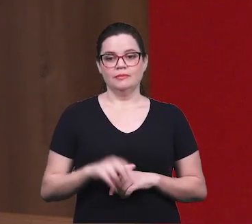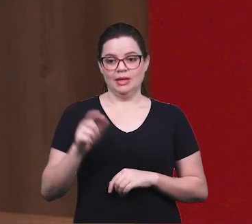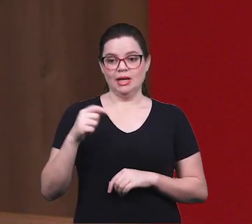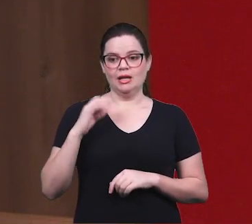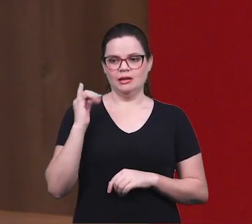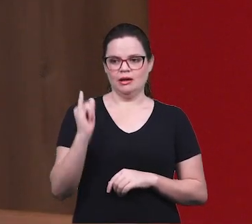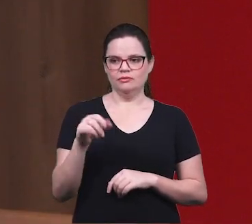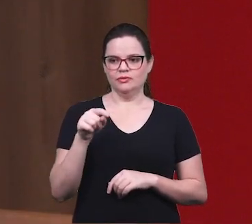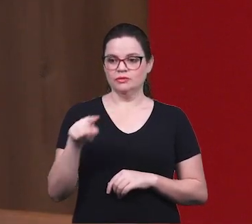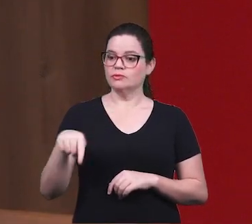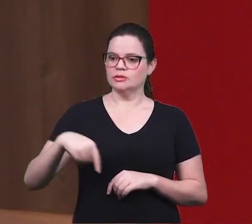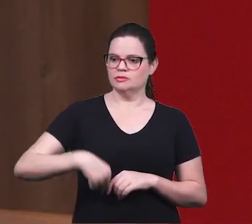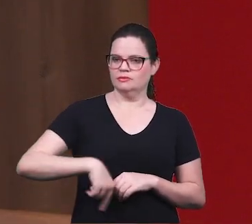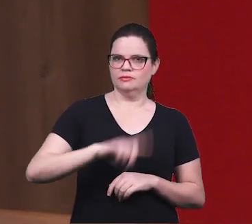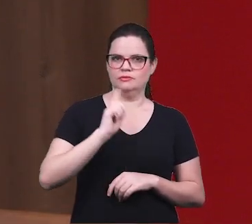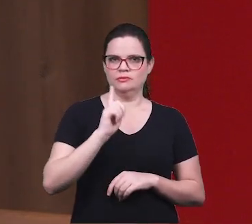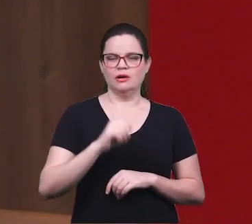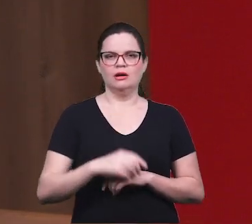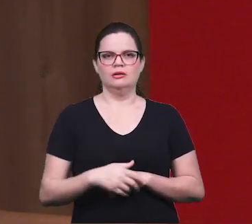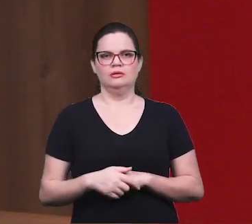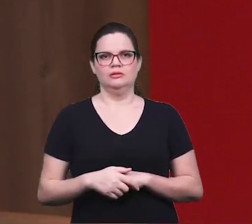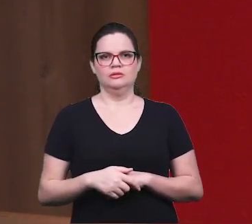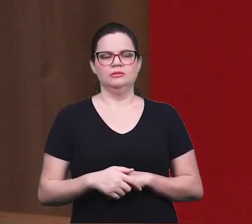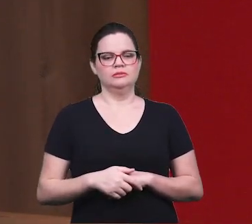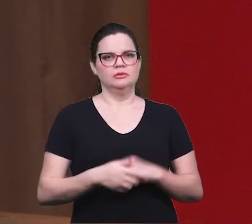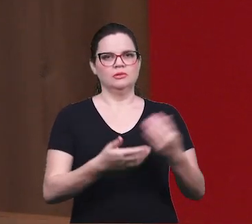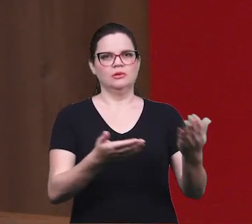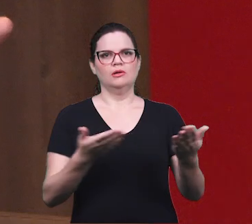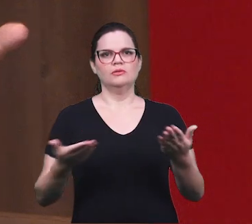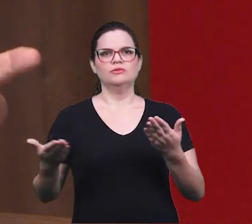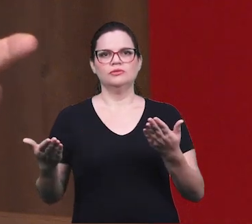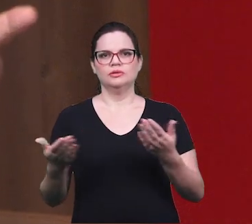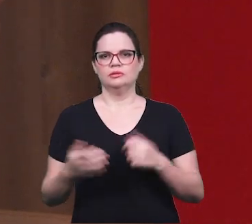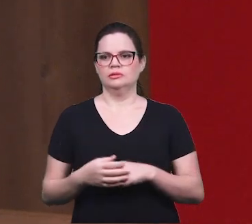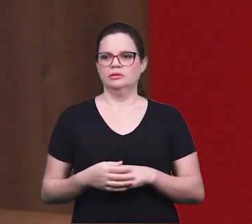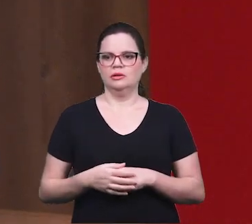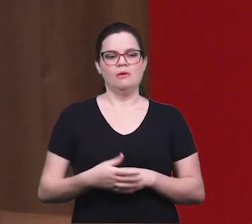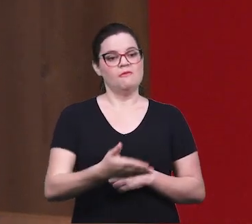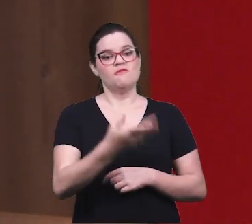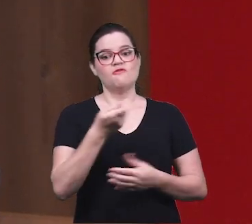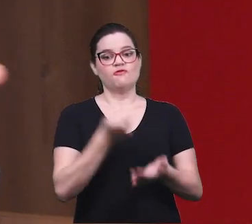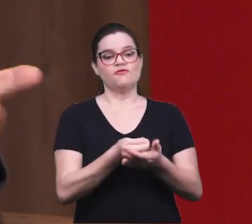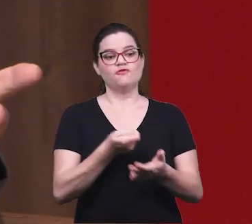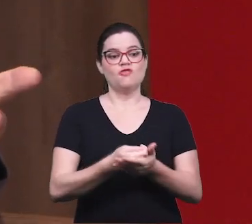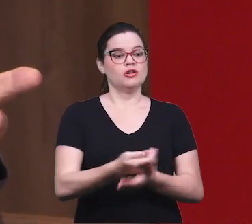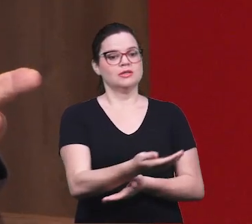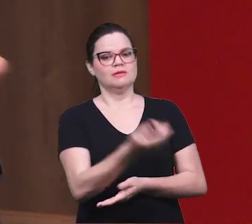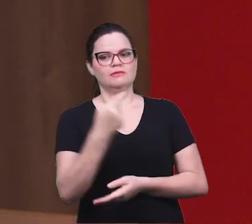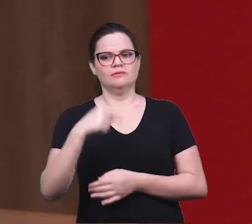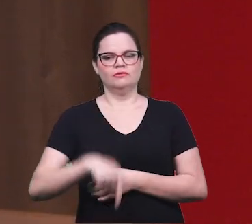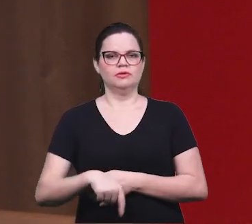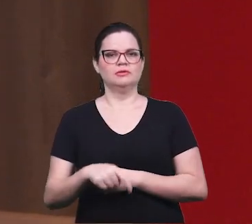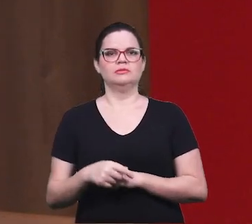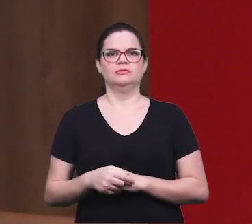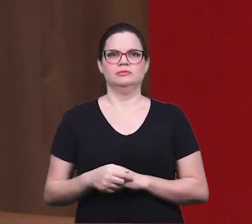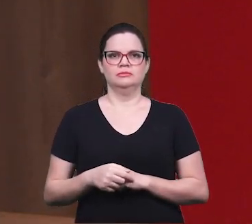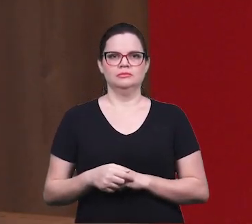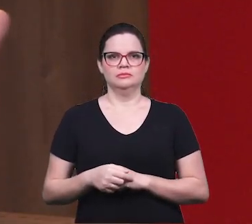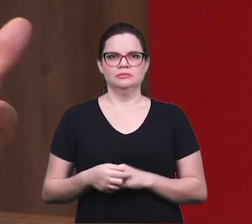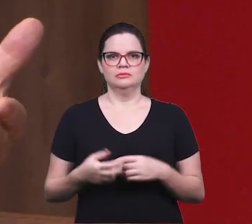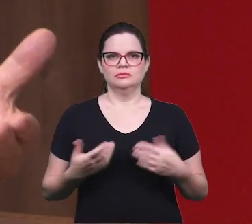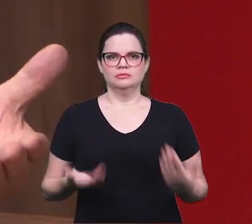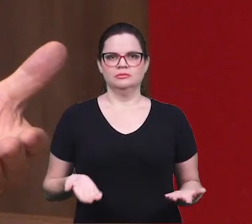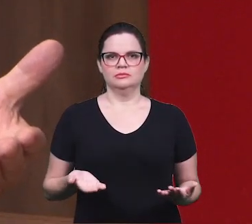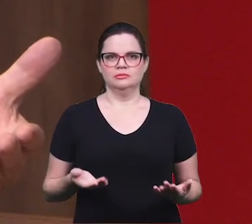dele, que estava trazendo os convidados, dizem: força a entrar. Ou seja,